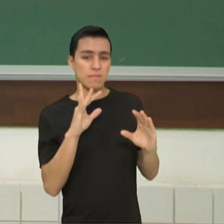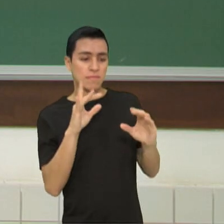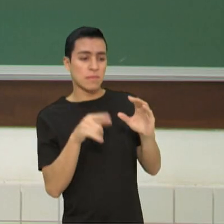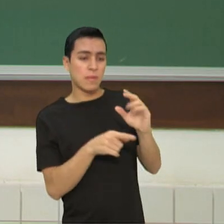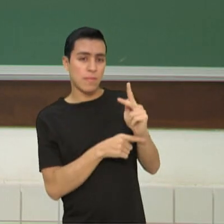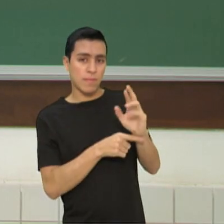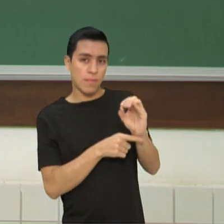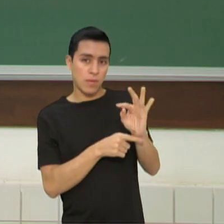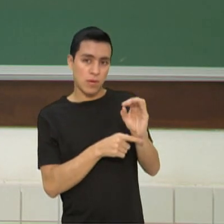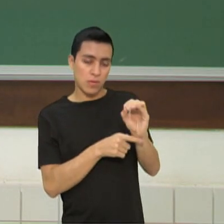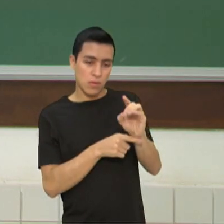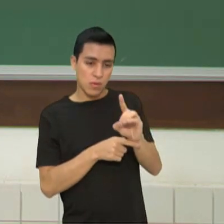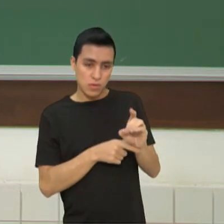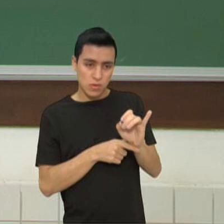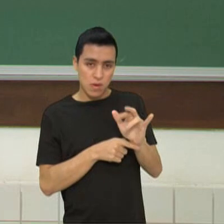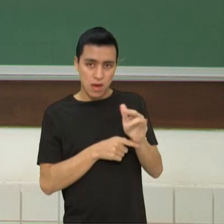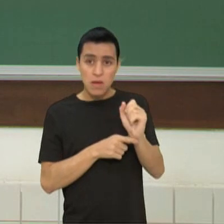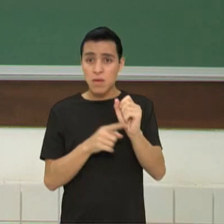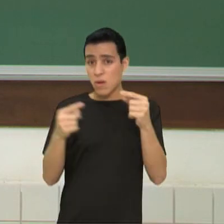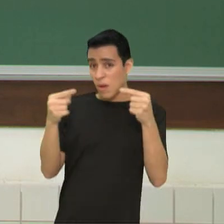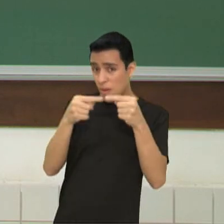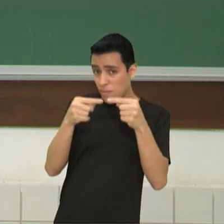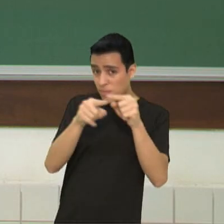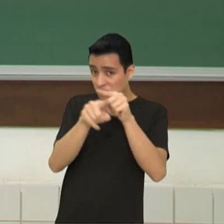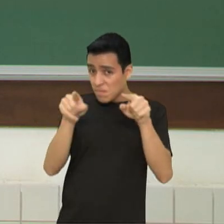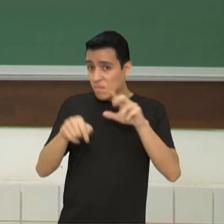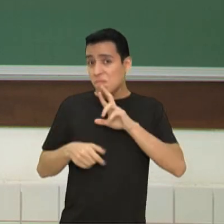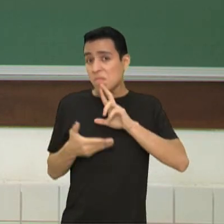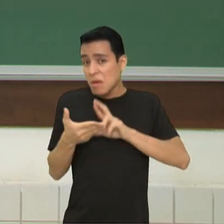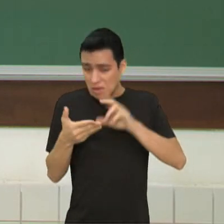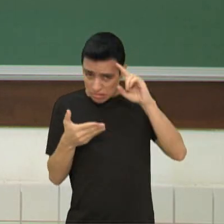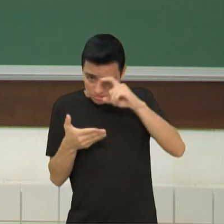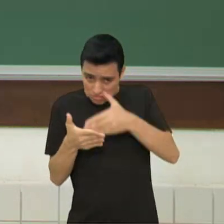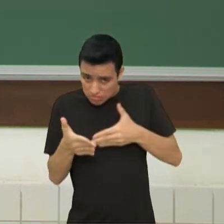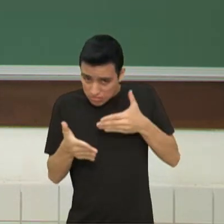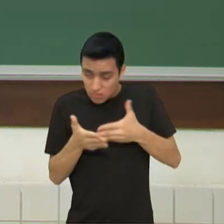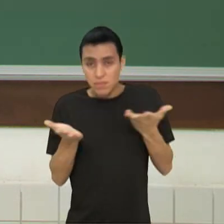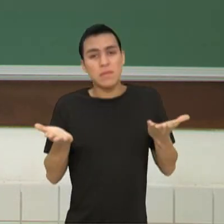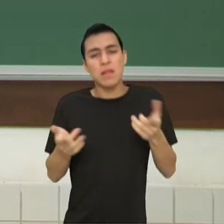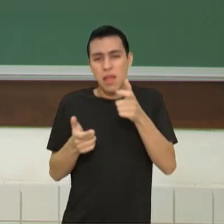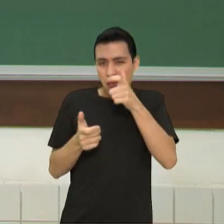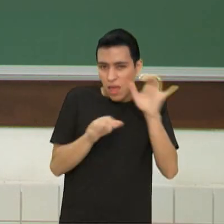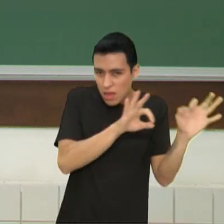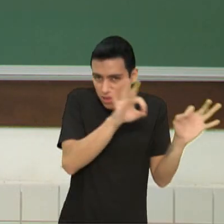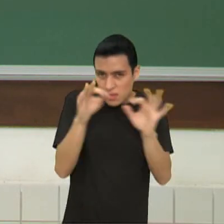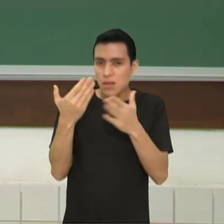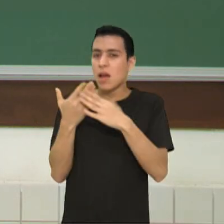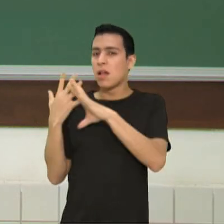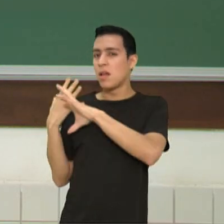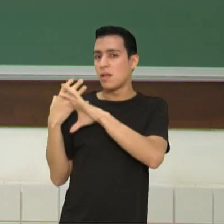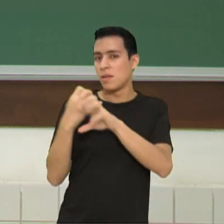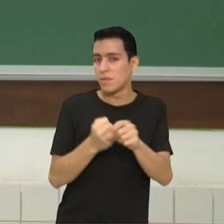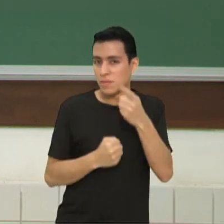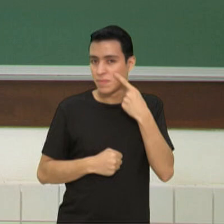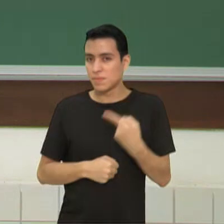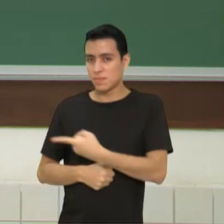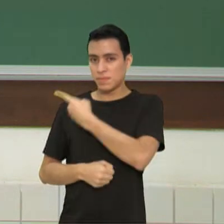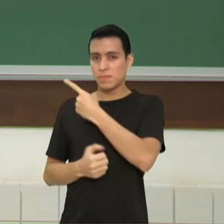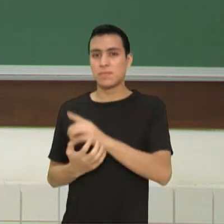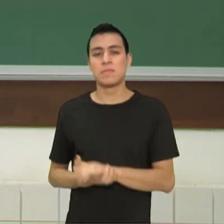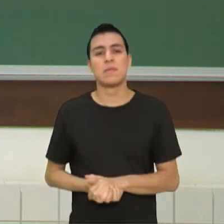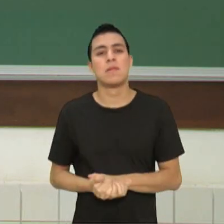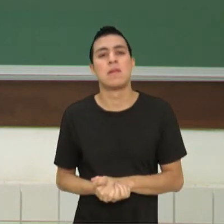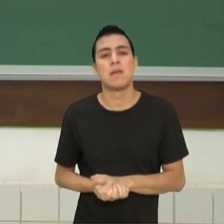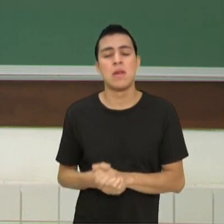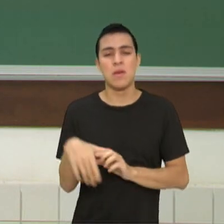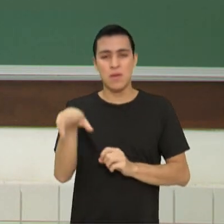protozoários. Bateu com essa resposta? Teve dificuldade? Assista a aula que eu estou revisando, as aulas.